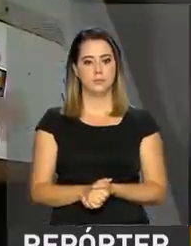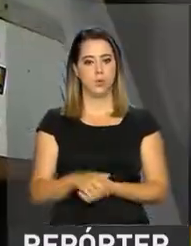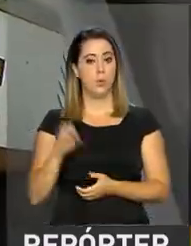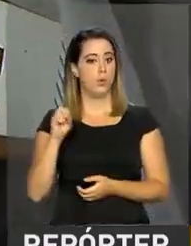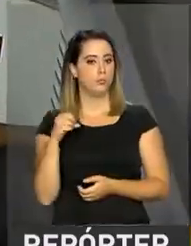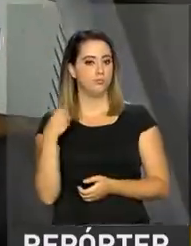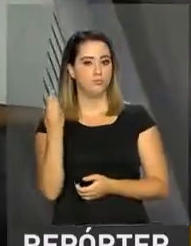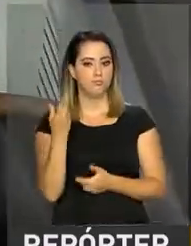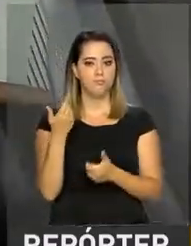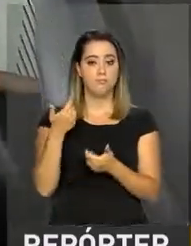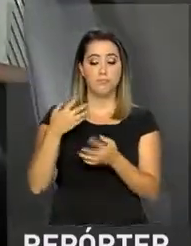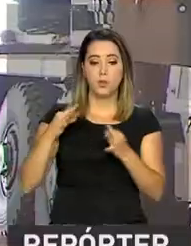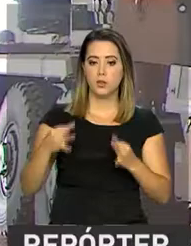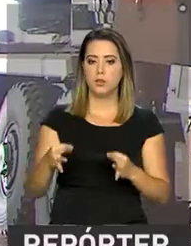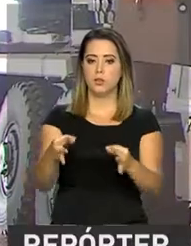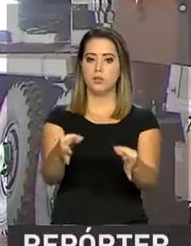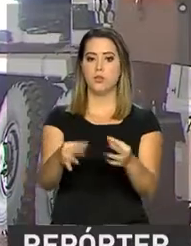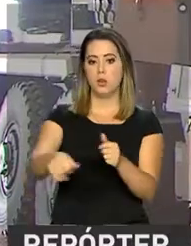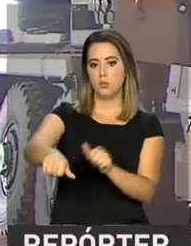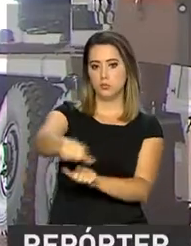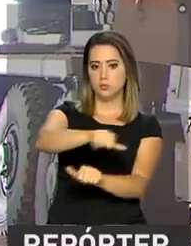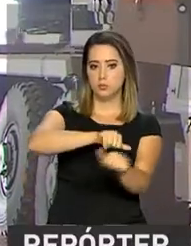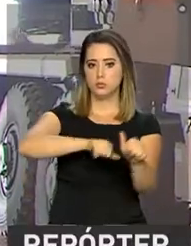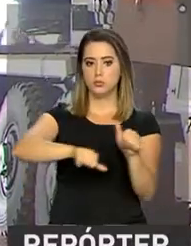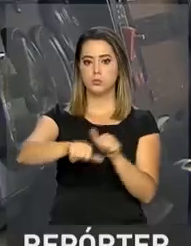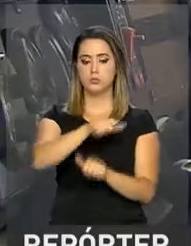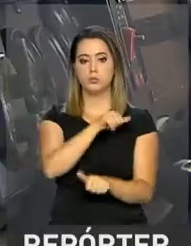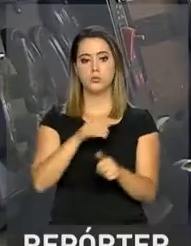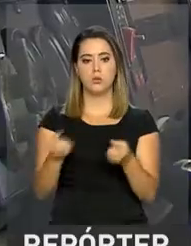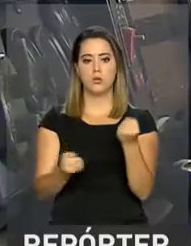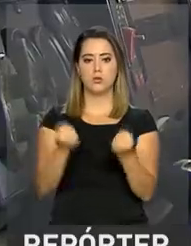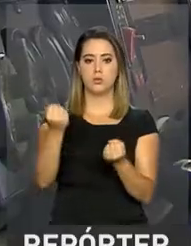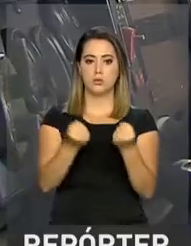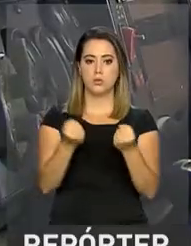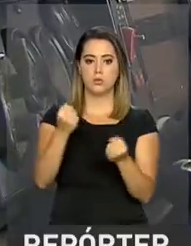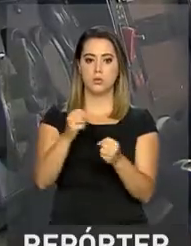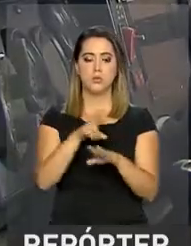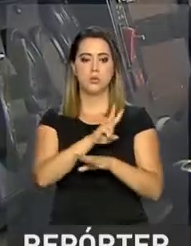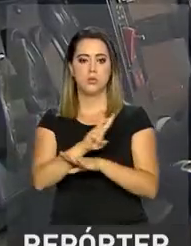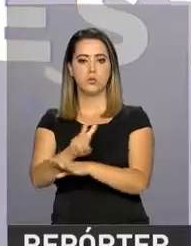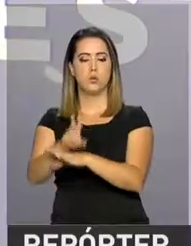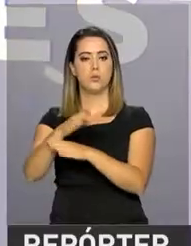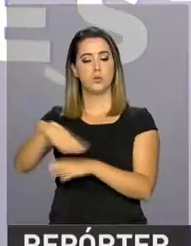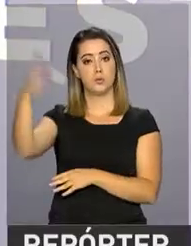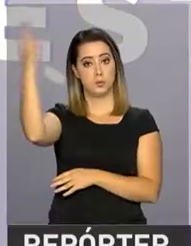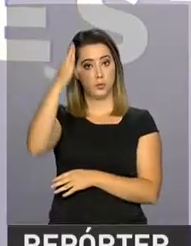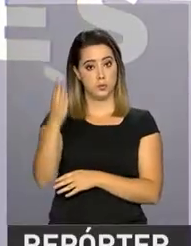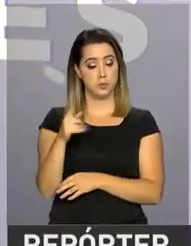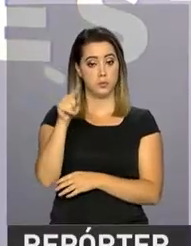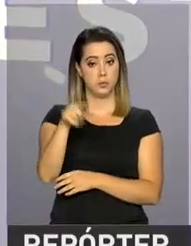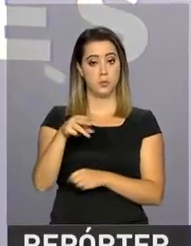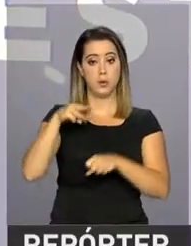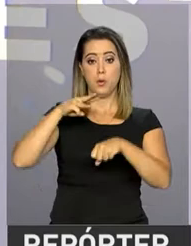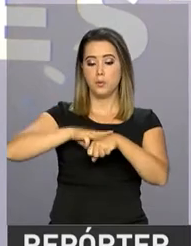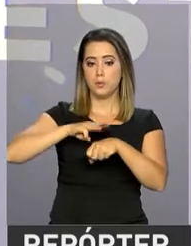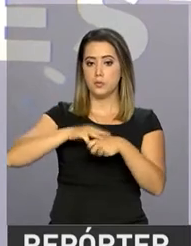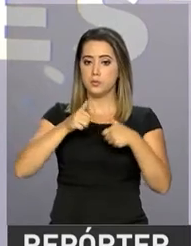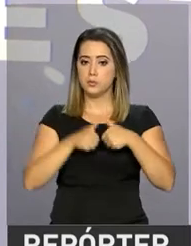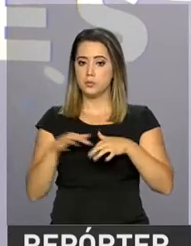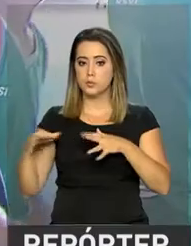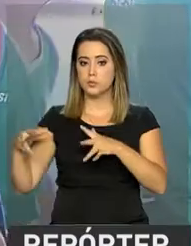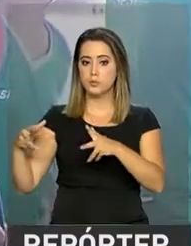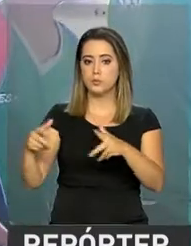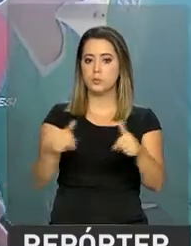ou na tecnologia por trás dos veículos do Exército que ajudam a proteger o país, a matemática está em